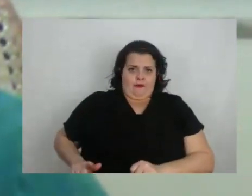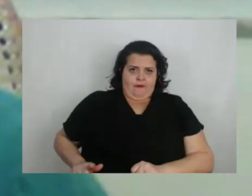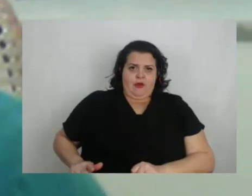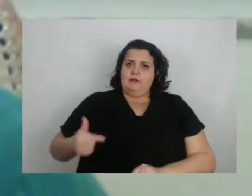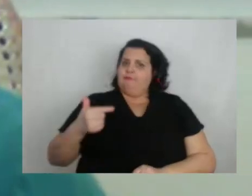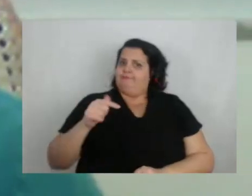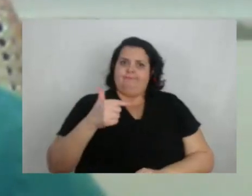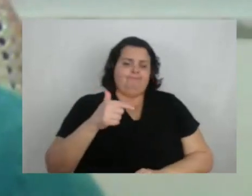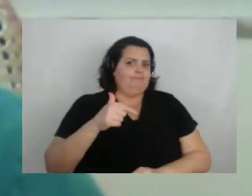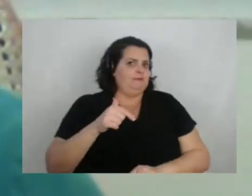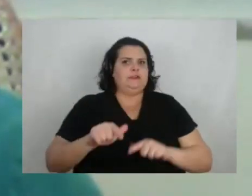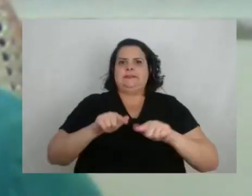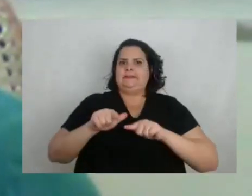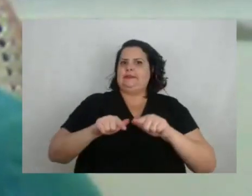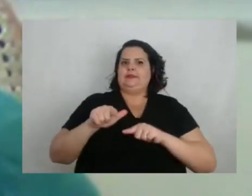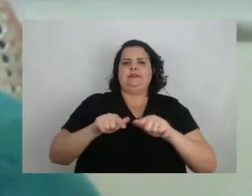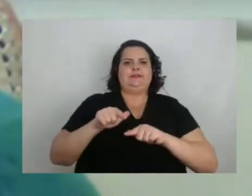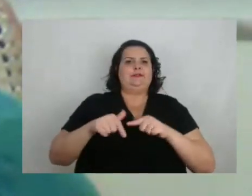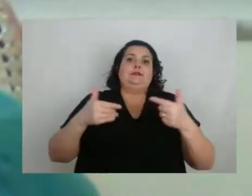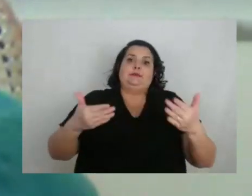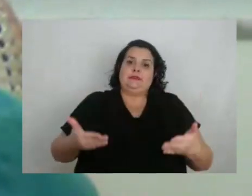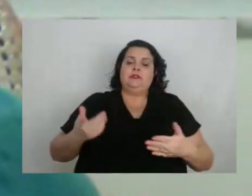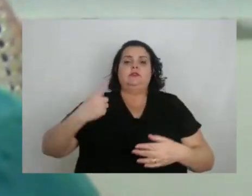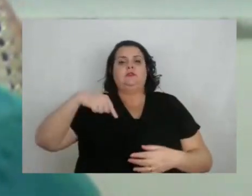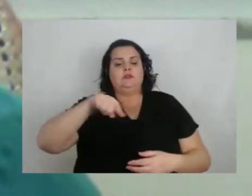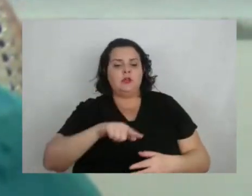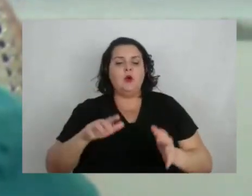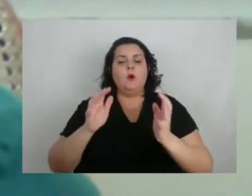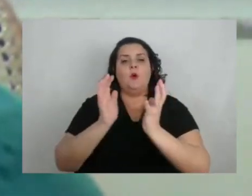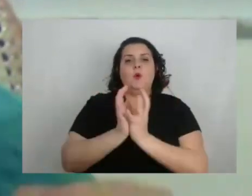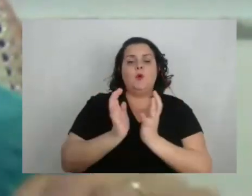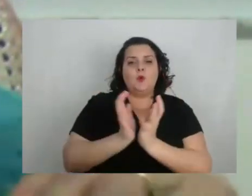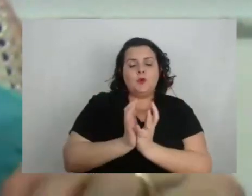coordenação nacional, esse movimento permite, portanto,